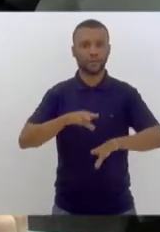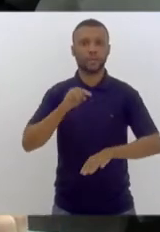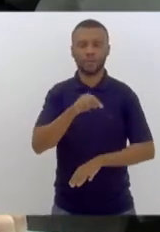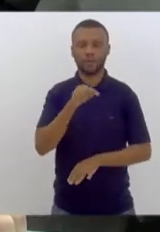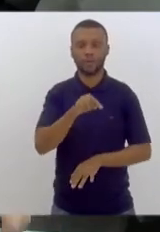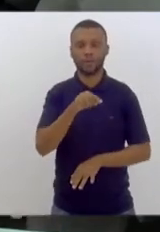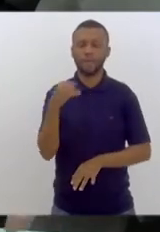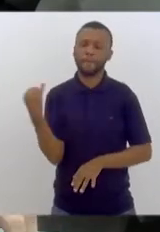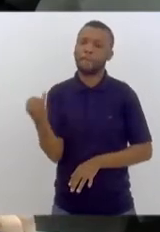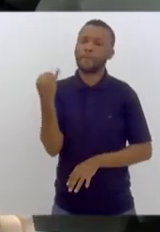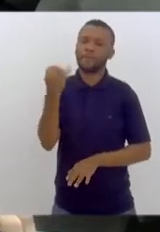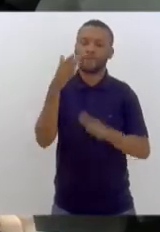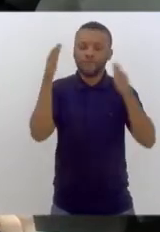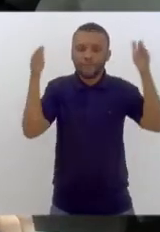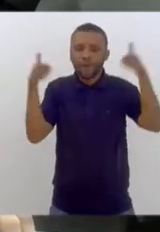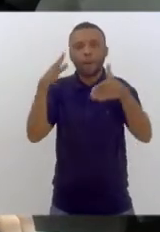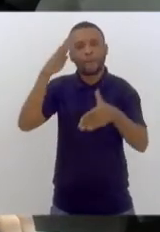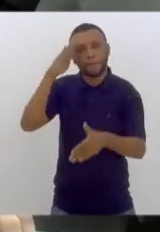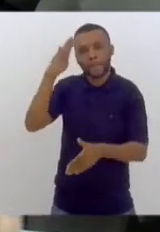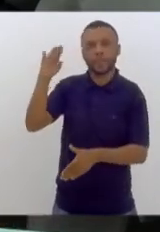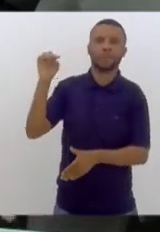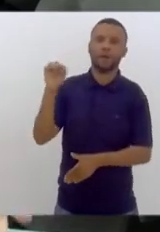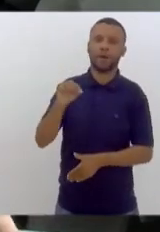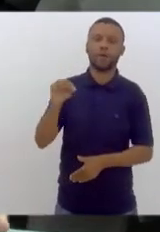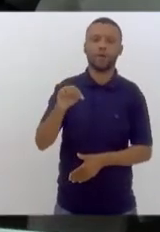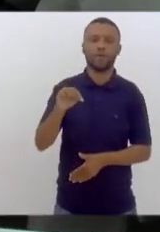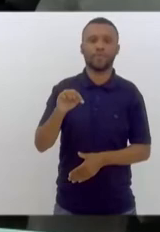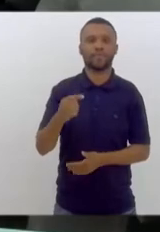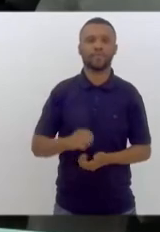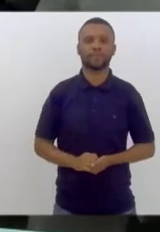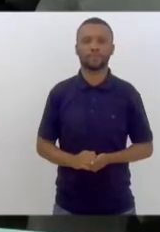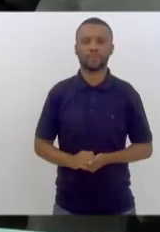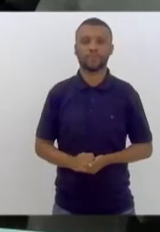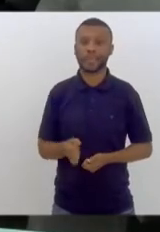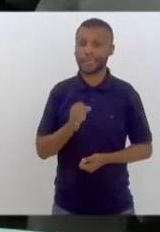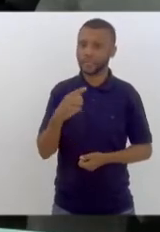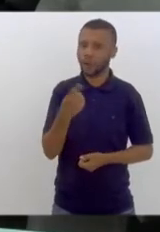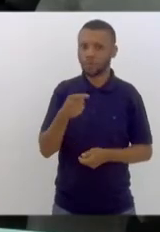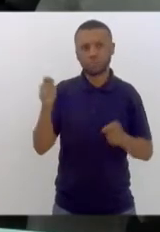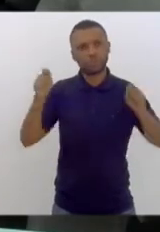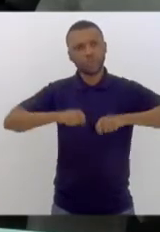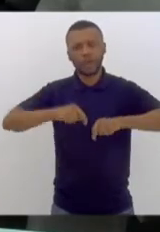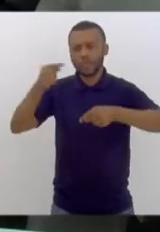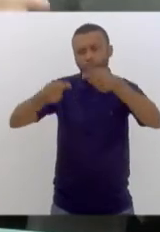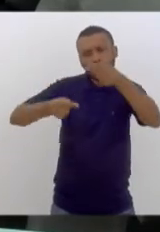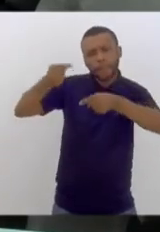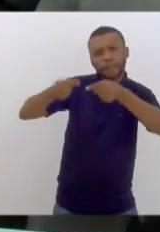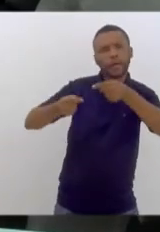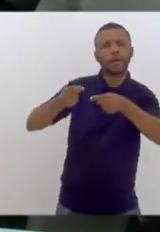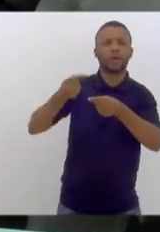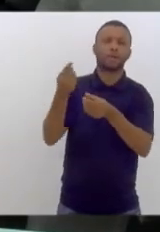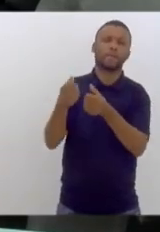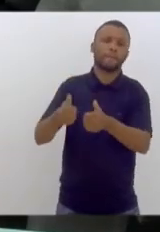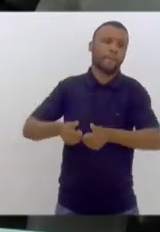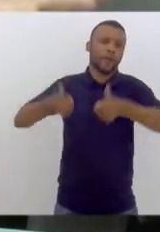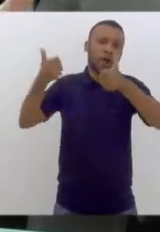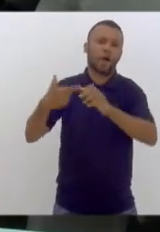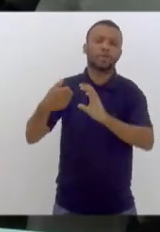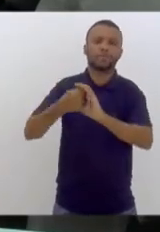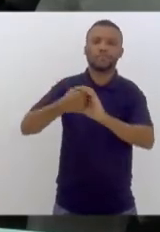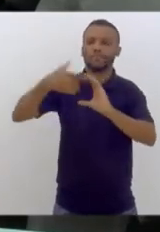acho que tem que ser o foco central. E, eventualmente, se a gente pudesse até debater melhora os critérios